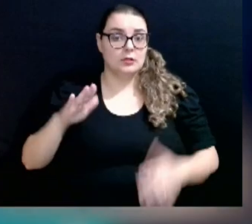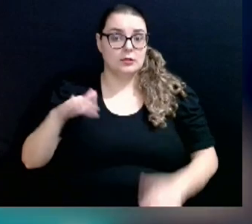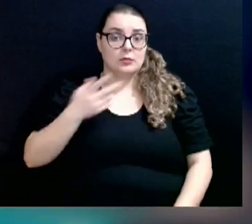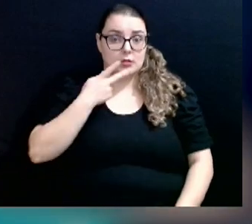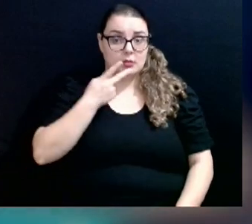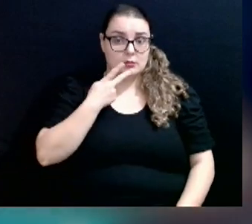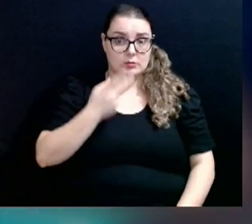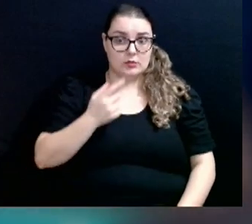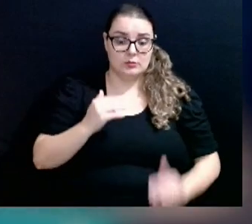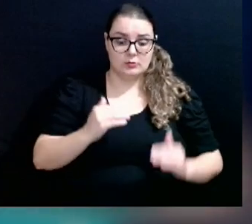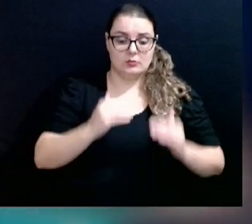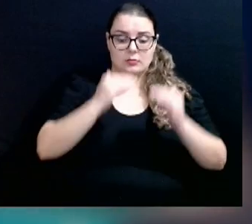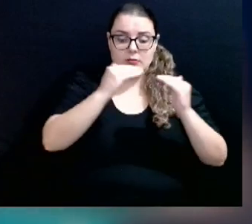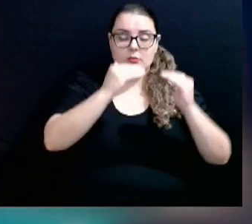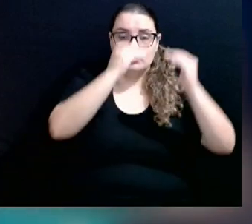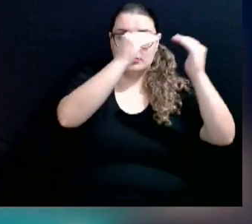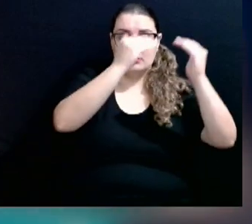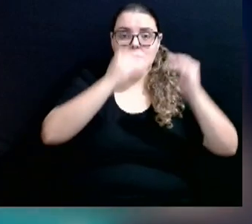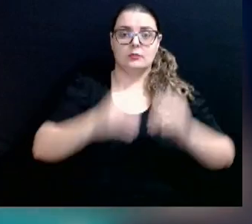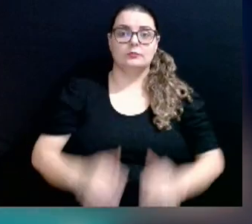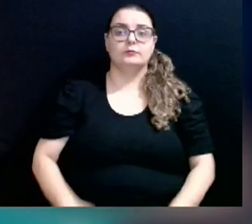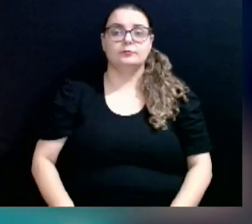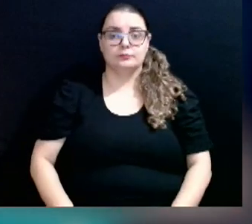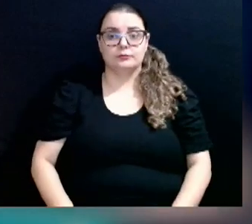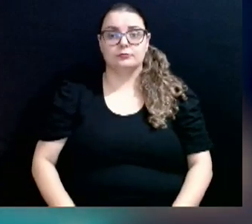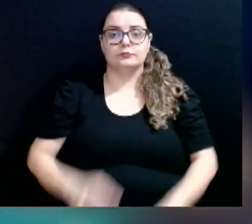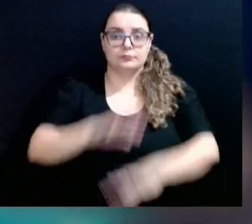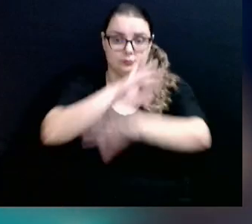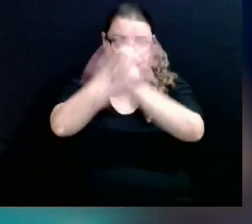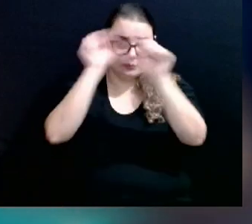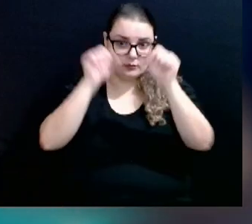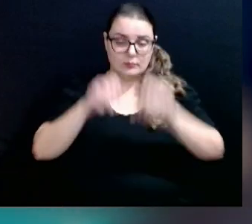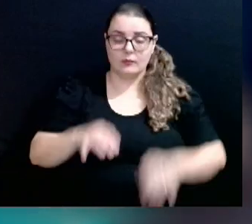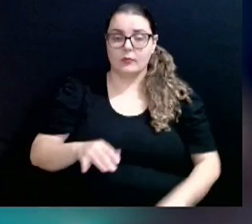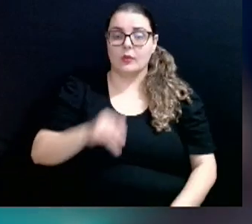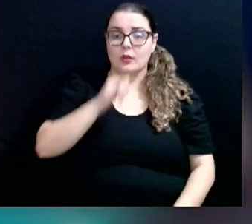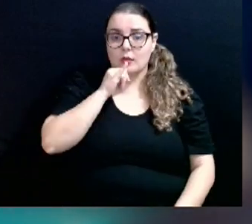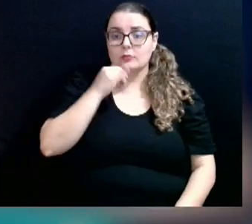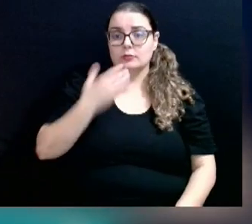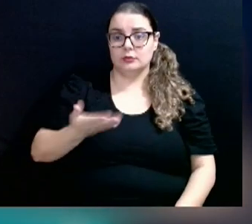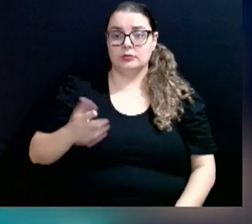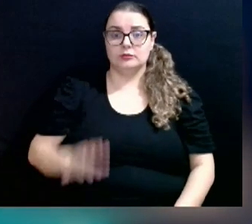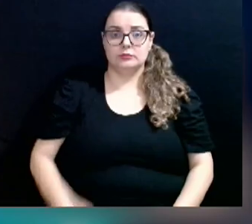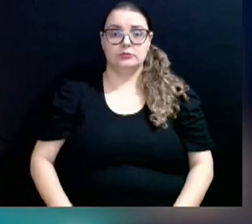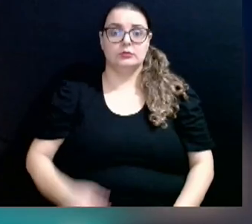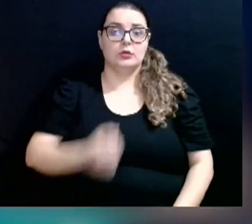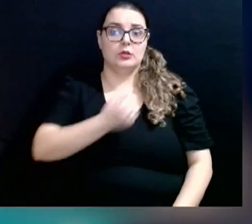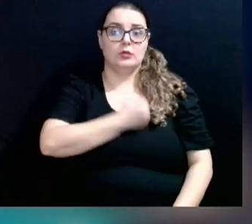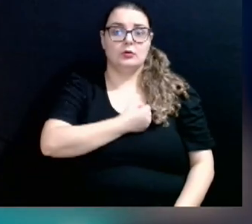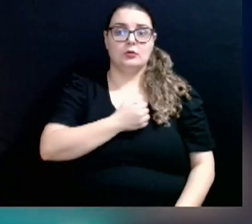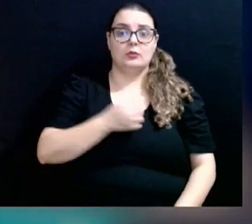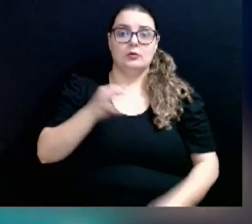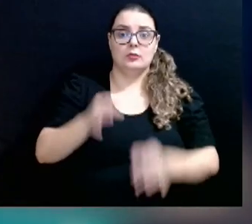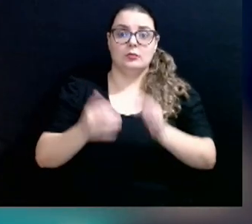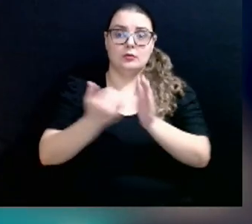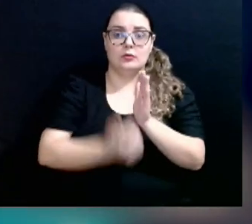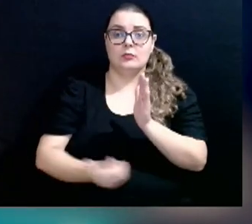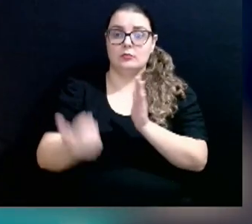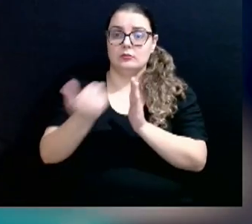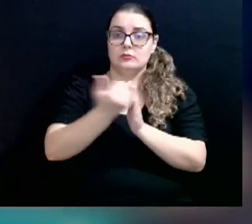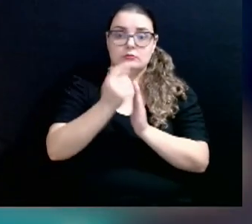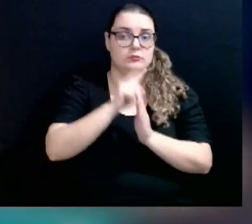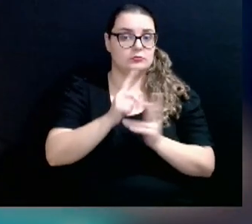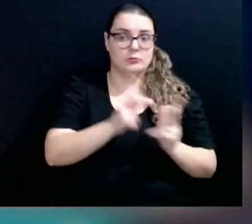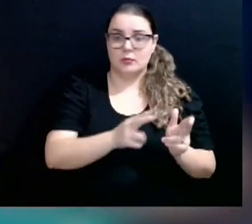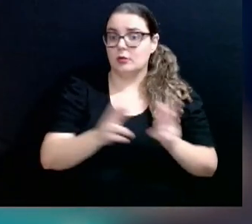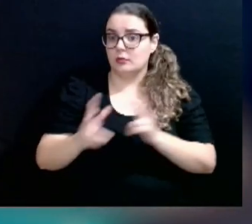instâncias superiores, né, nos tribunais, por exemplo, o número de desembargadoras já não é o mesmo